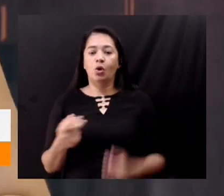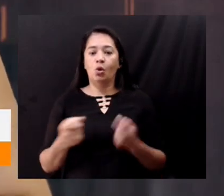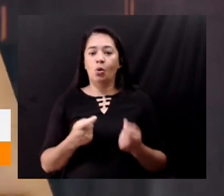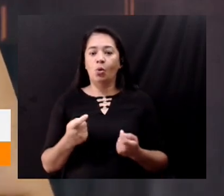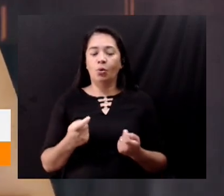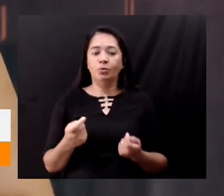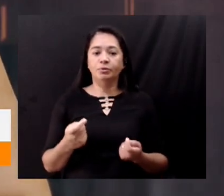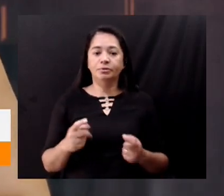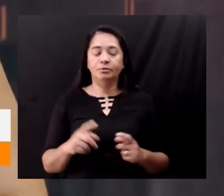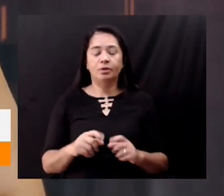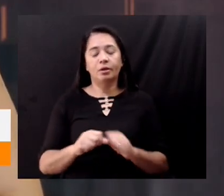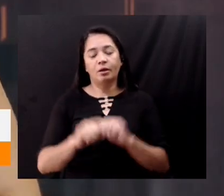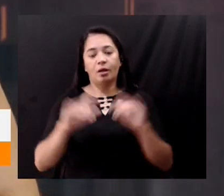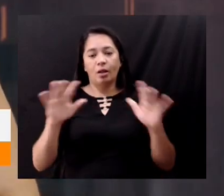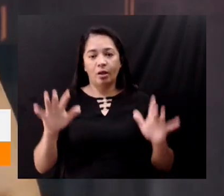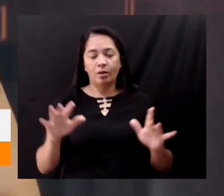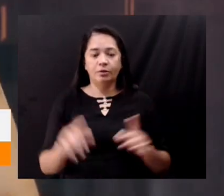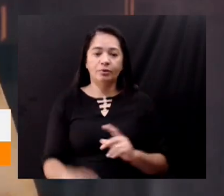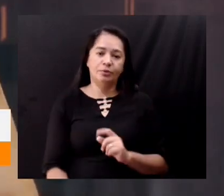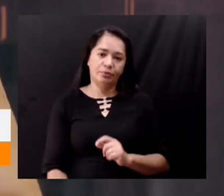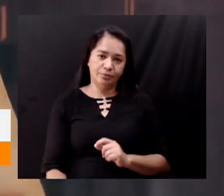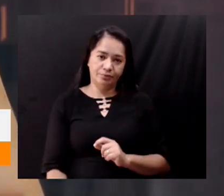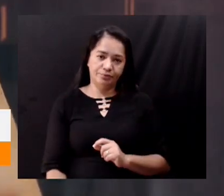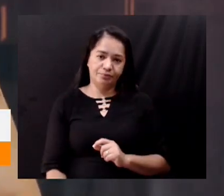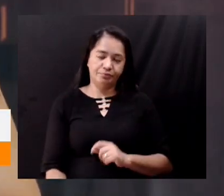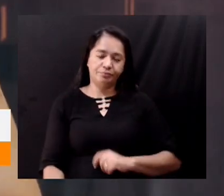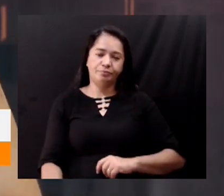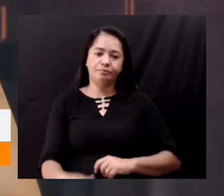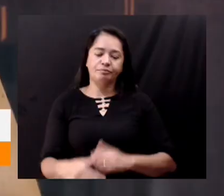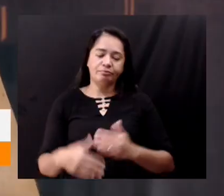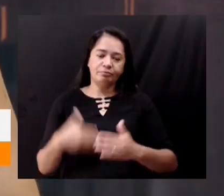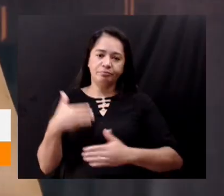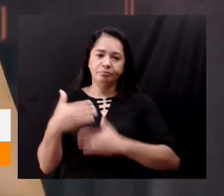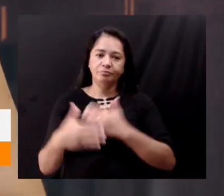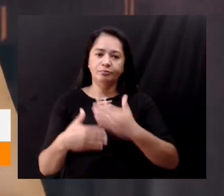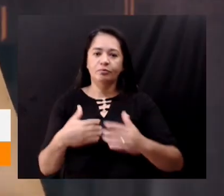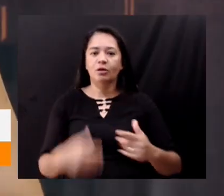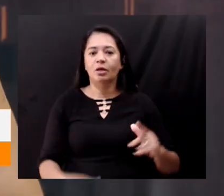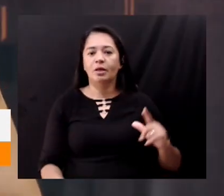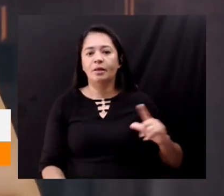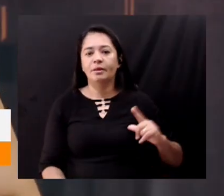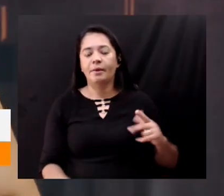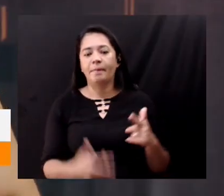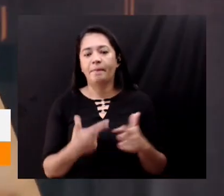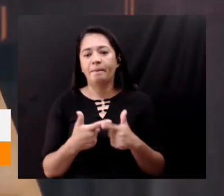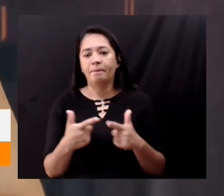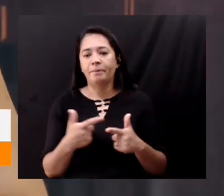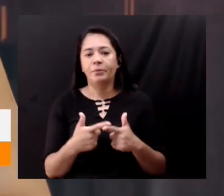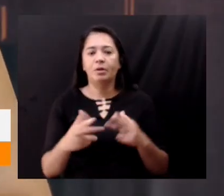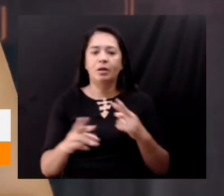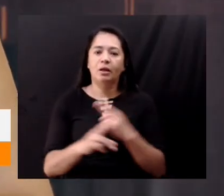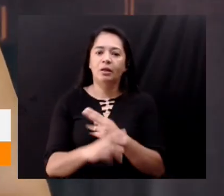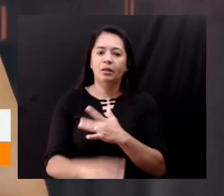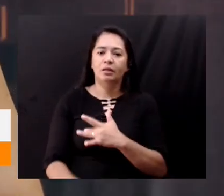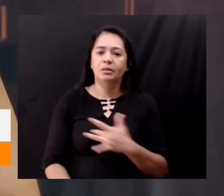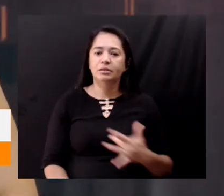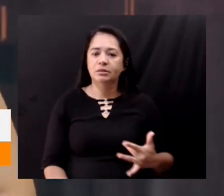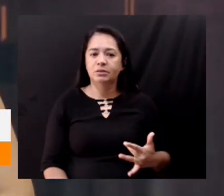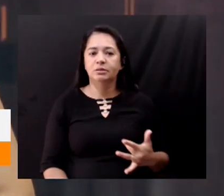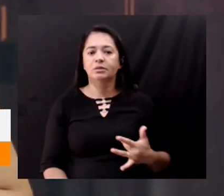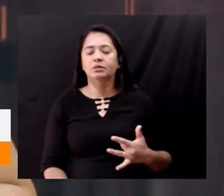claro que no longo prazo a gente vai tendo aí problemas em relação à saúde, a exames, alterações